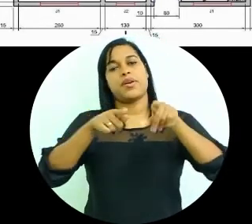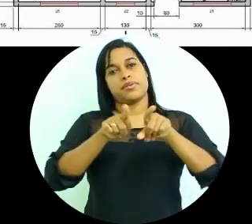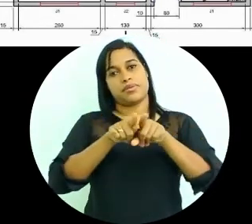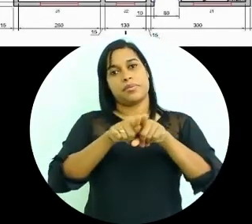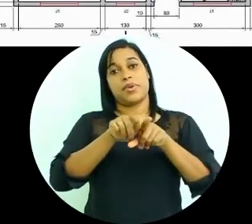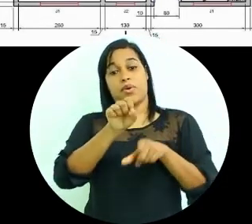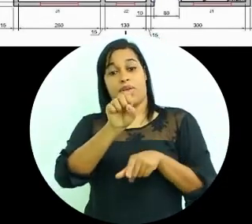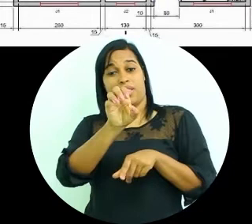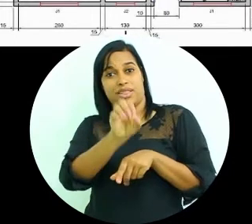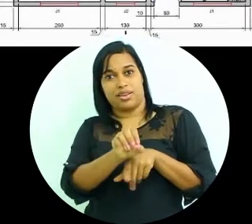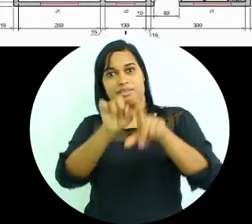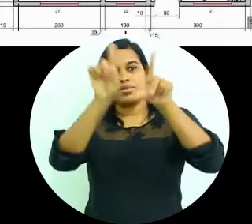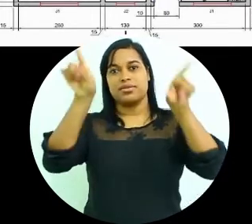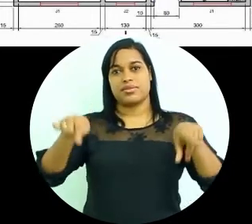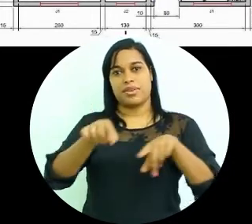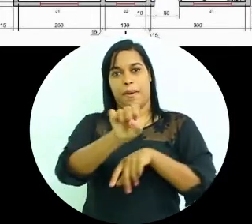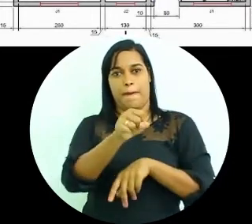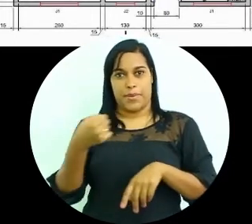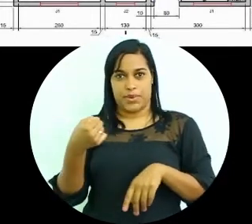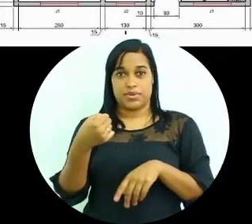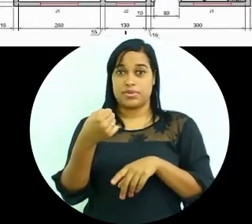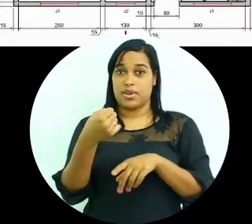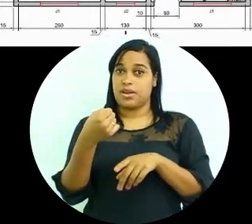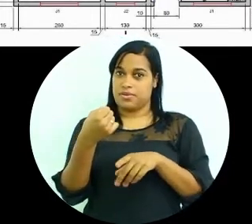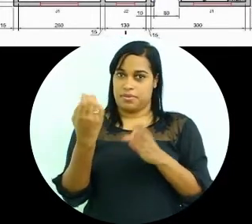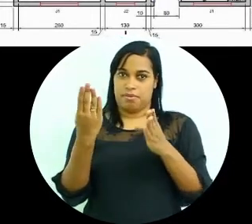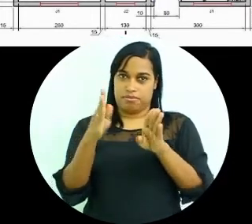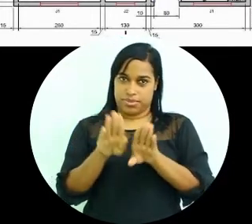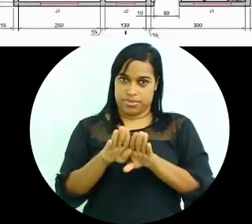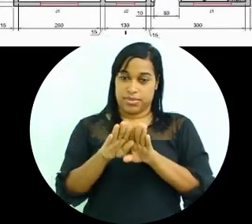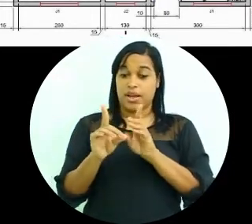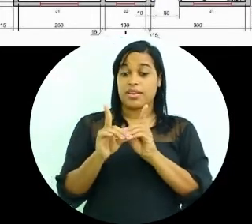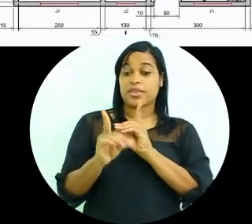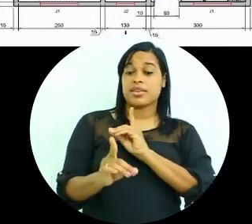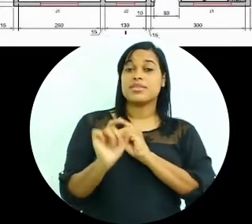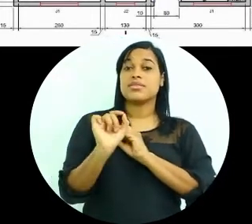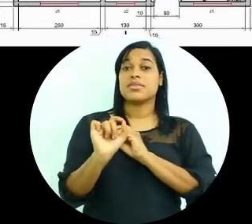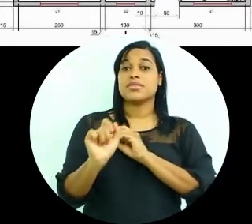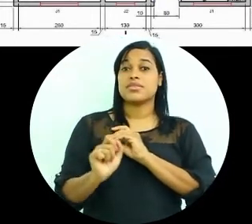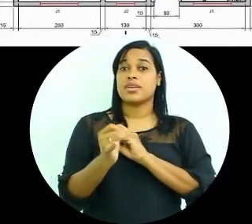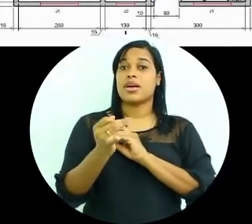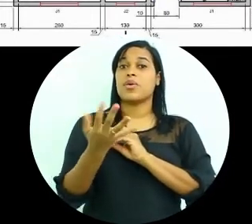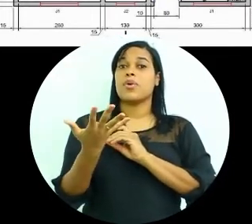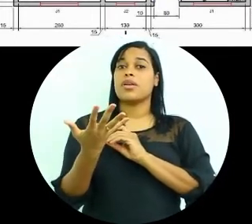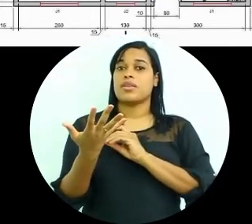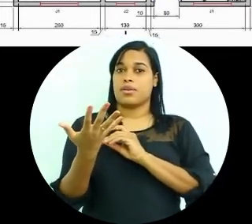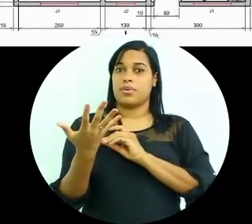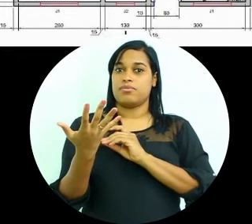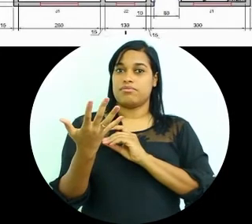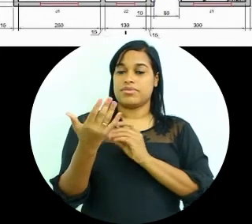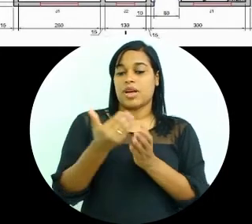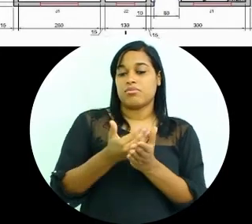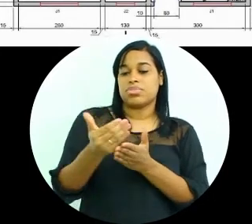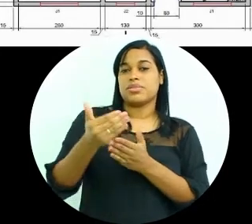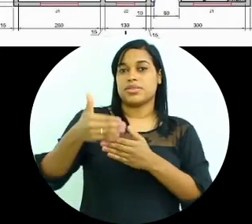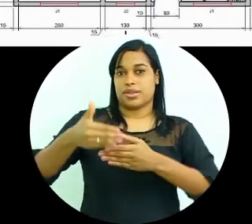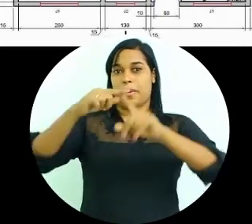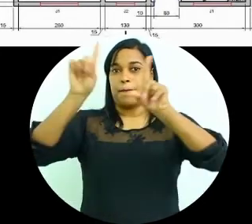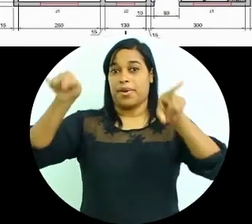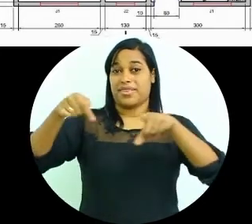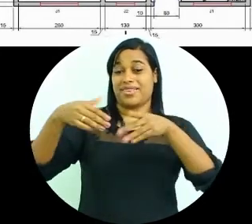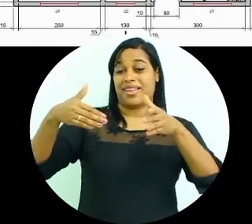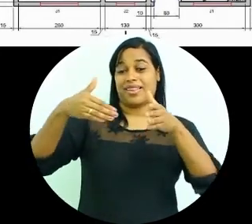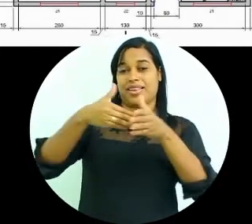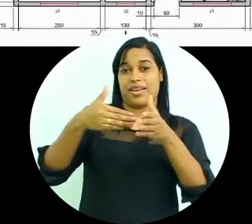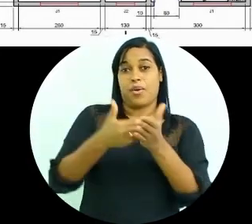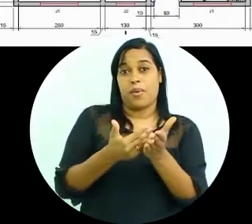lado da pia. É uma porta de 80. A distância entre a parede e o início da porta é de